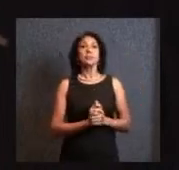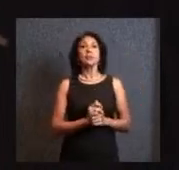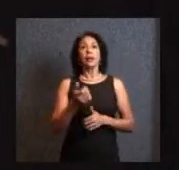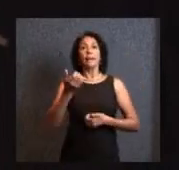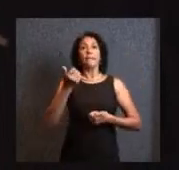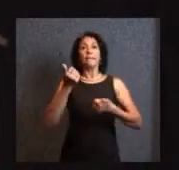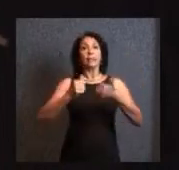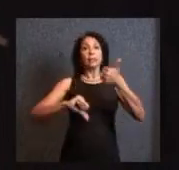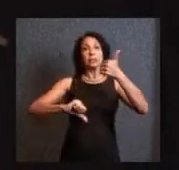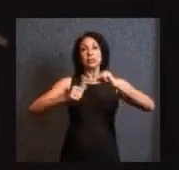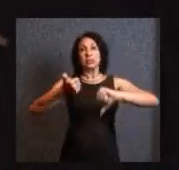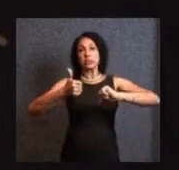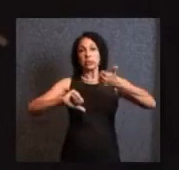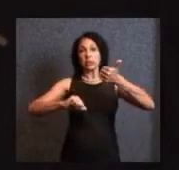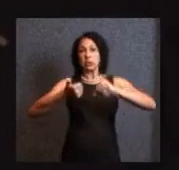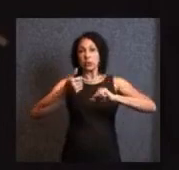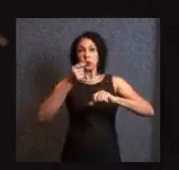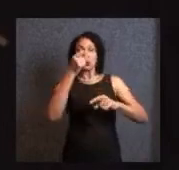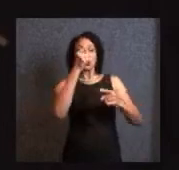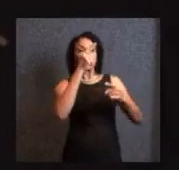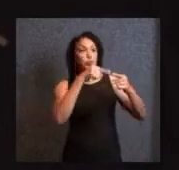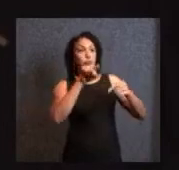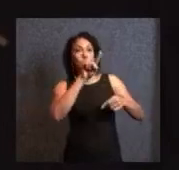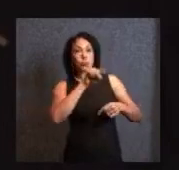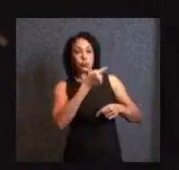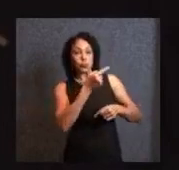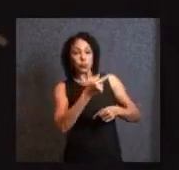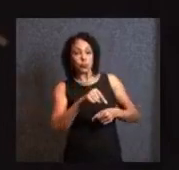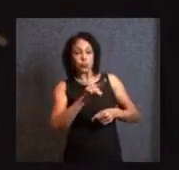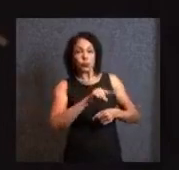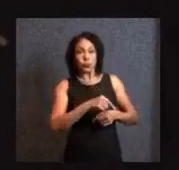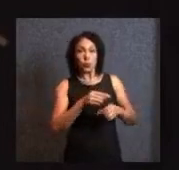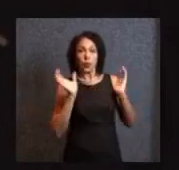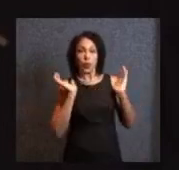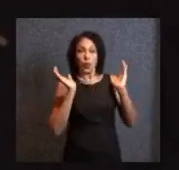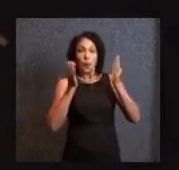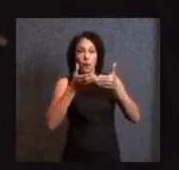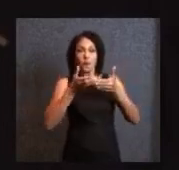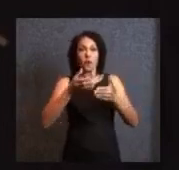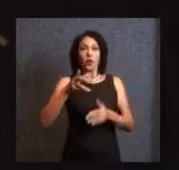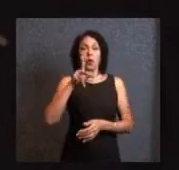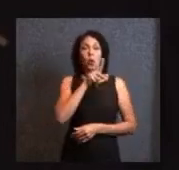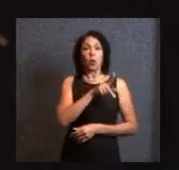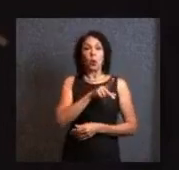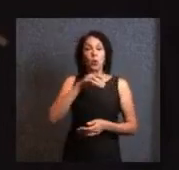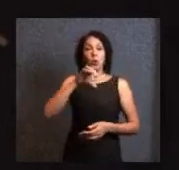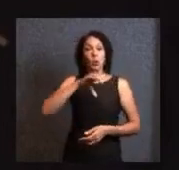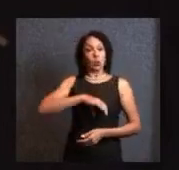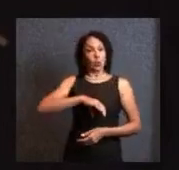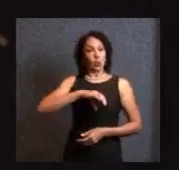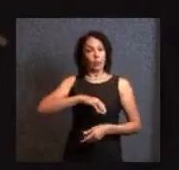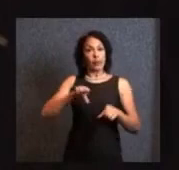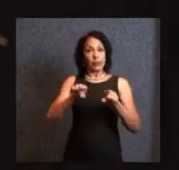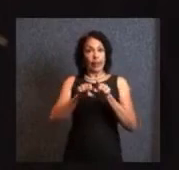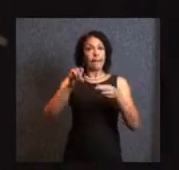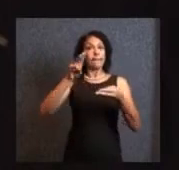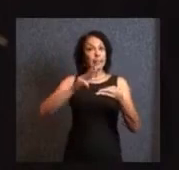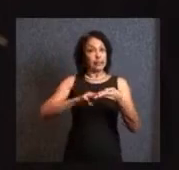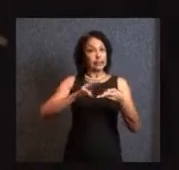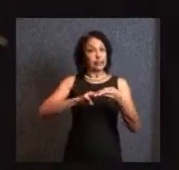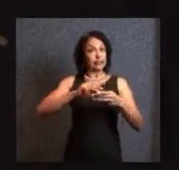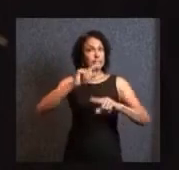avaliações objetivas, com foco aí na língua portuguesa e na matemática, mas isso é algo que vocês ainda vão ter